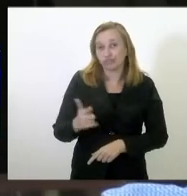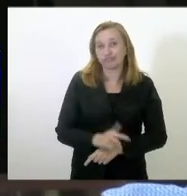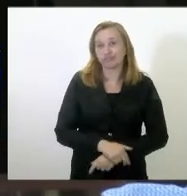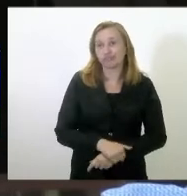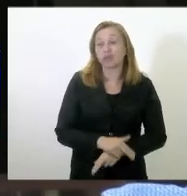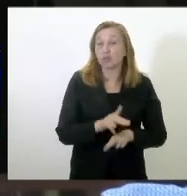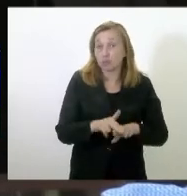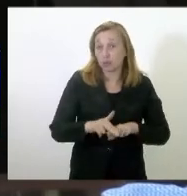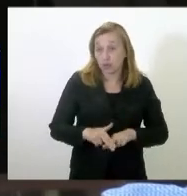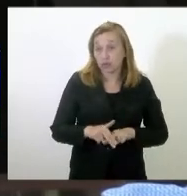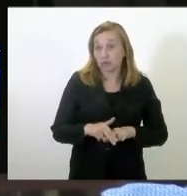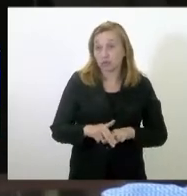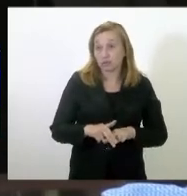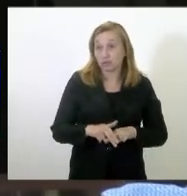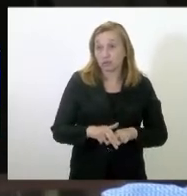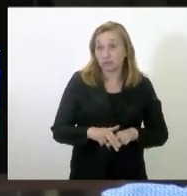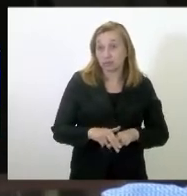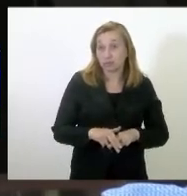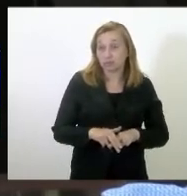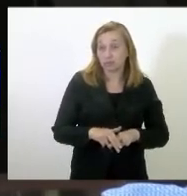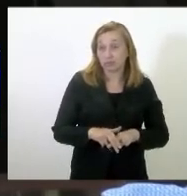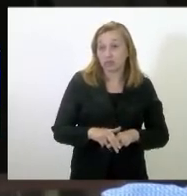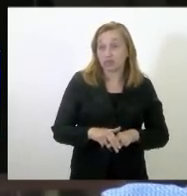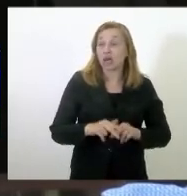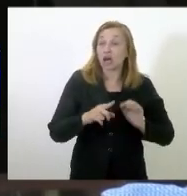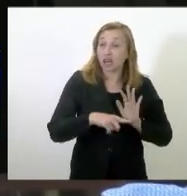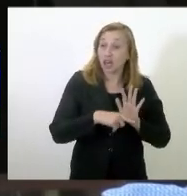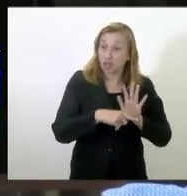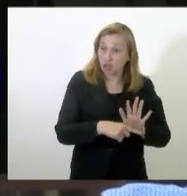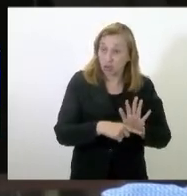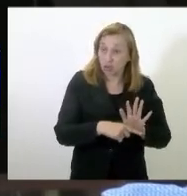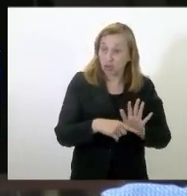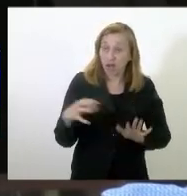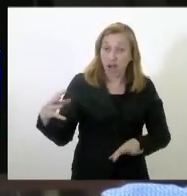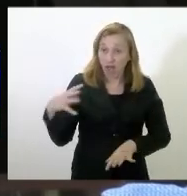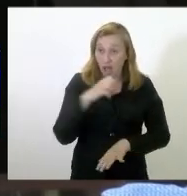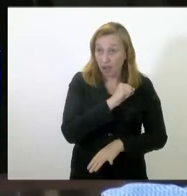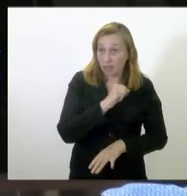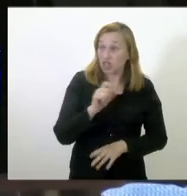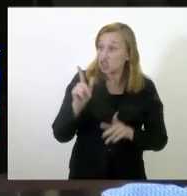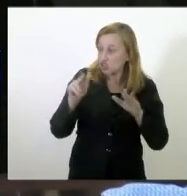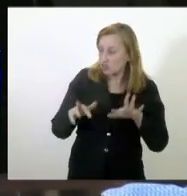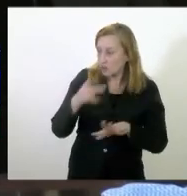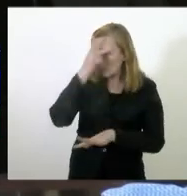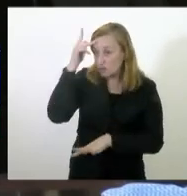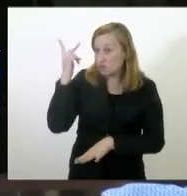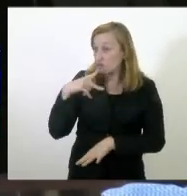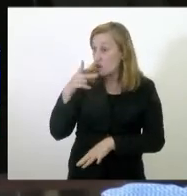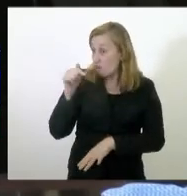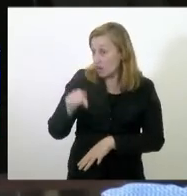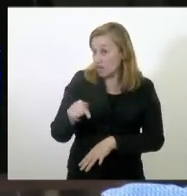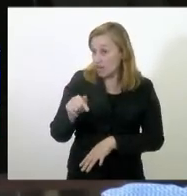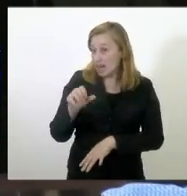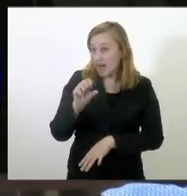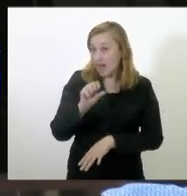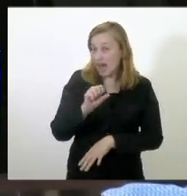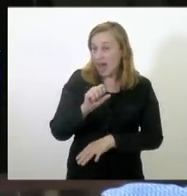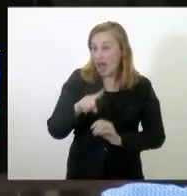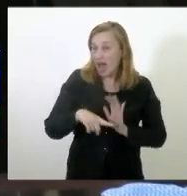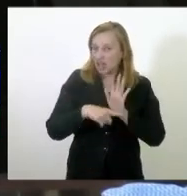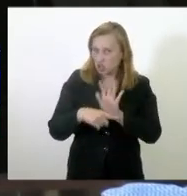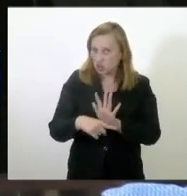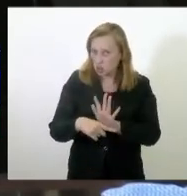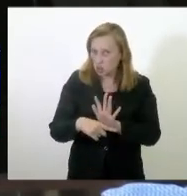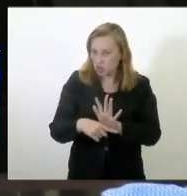isso que o auxílio emergencial, diferente de alguém que falou aqui, não é assistencialismo, não.